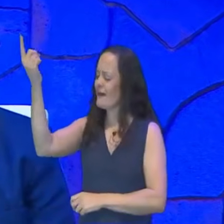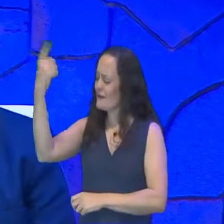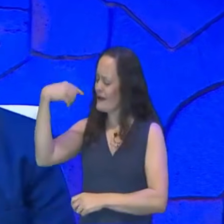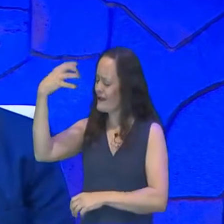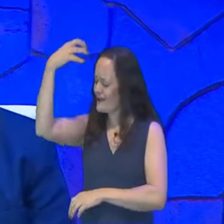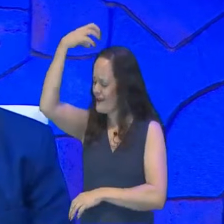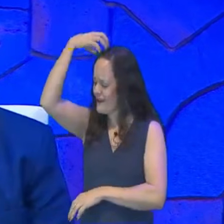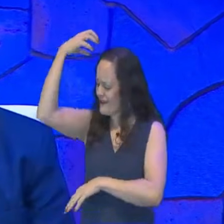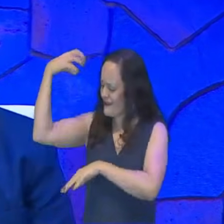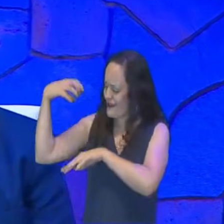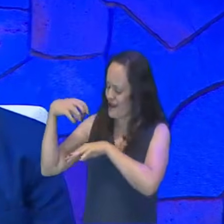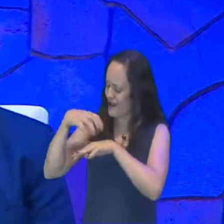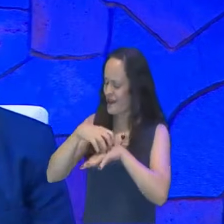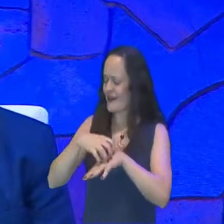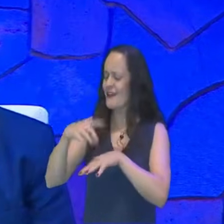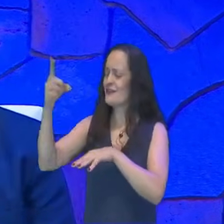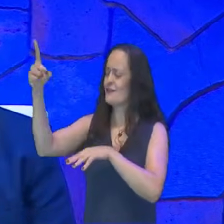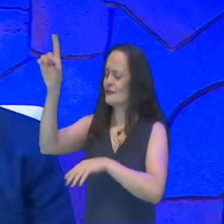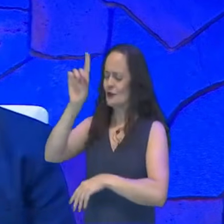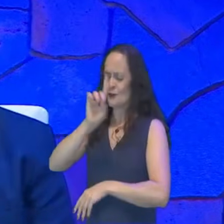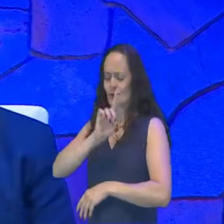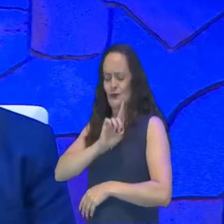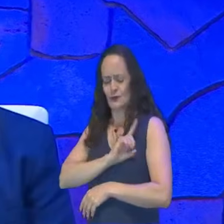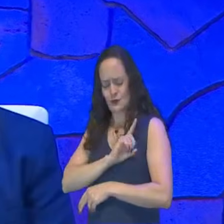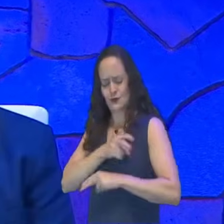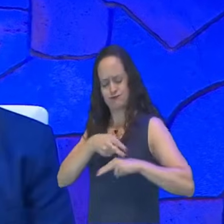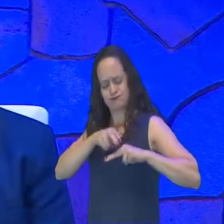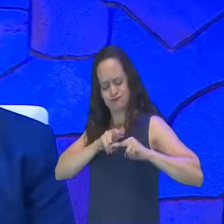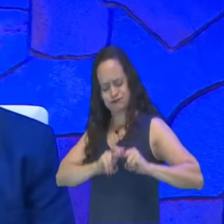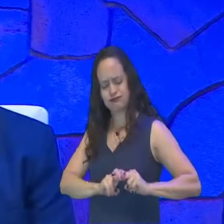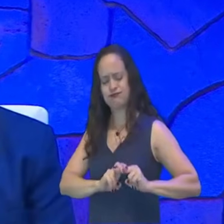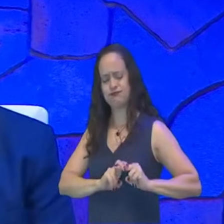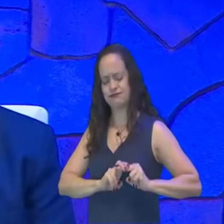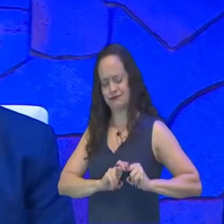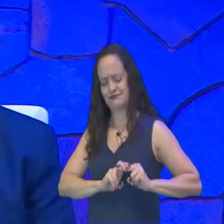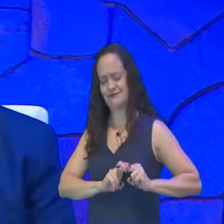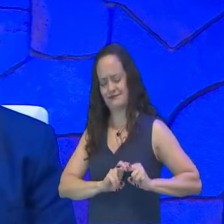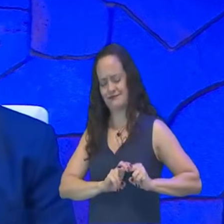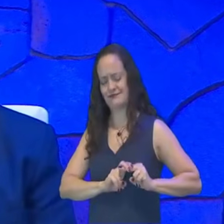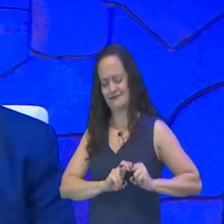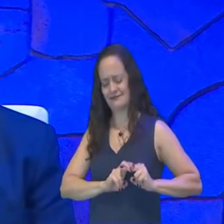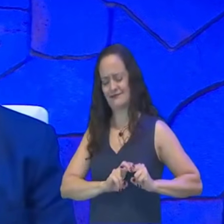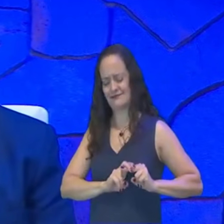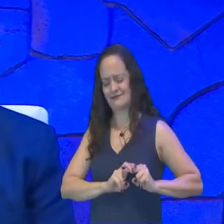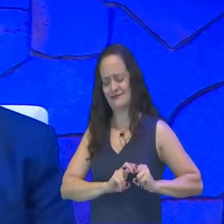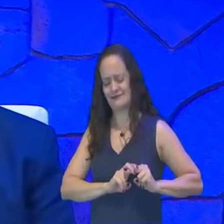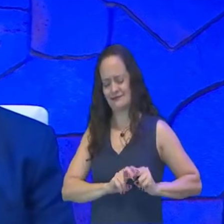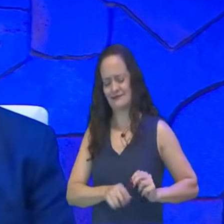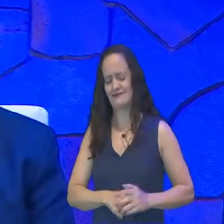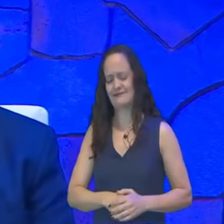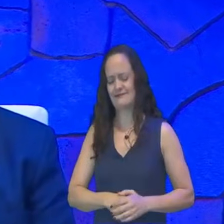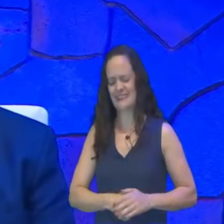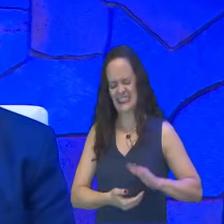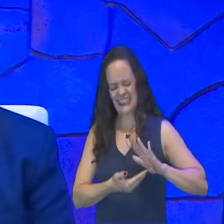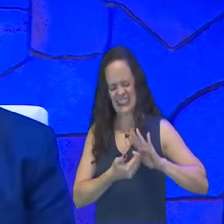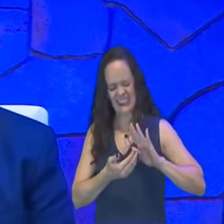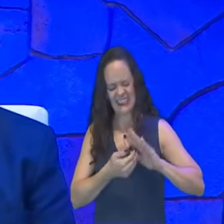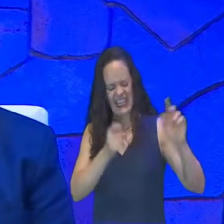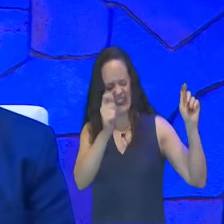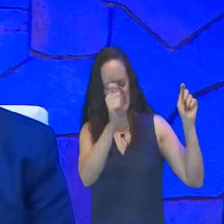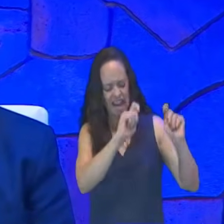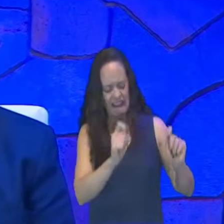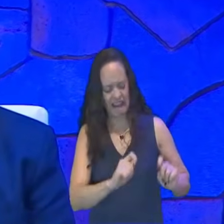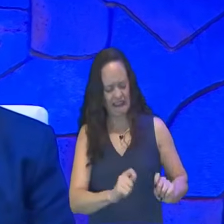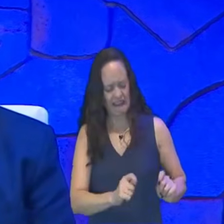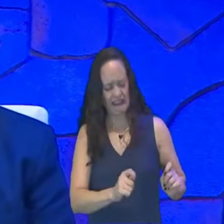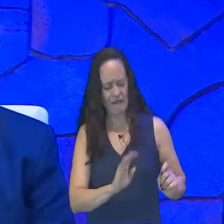nós. Toma o lugar dos nossos corações. Destrona, ó Pai, os falsos